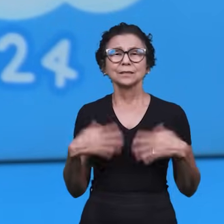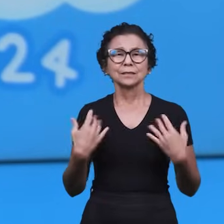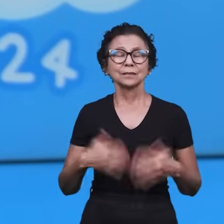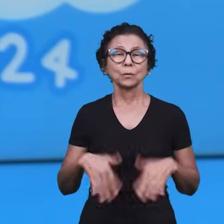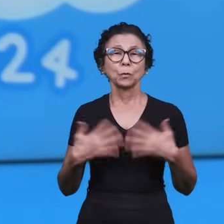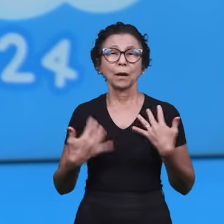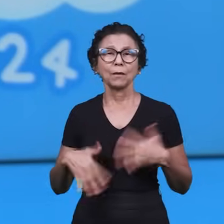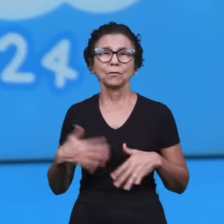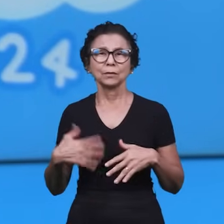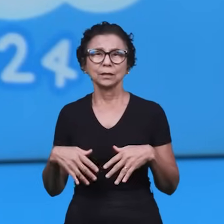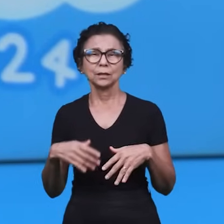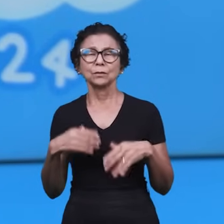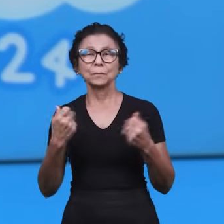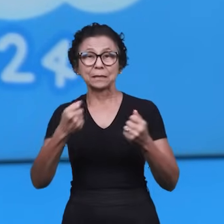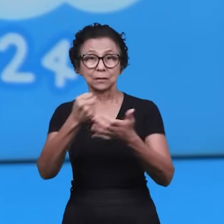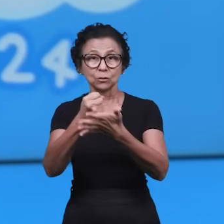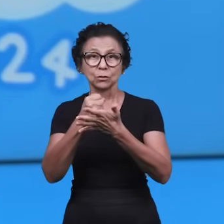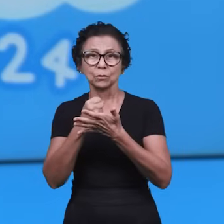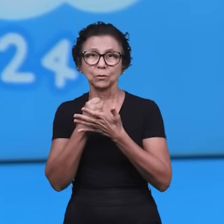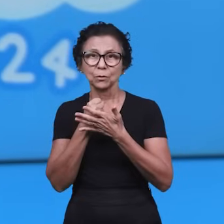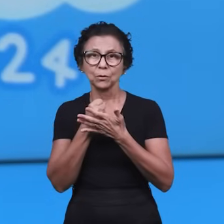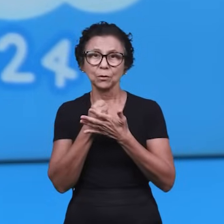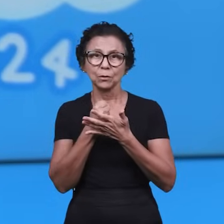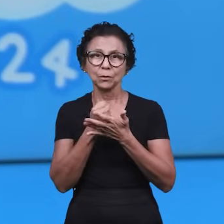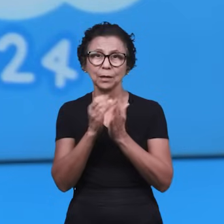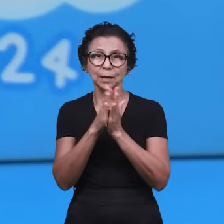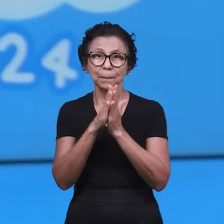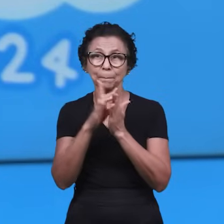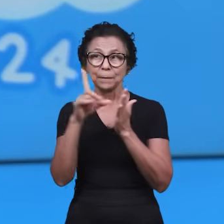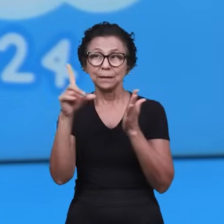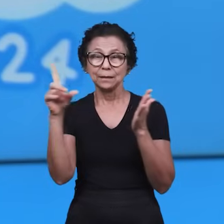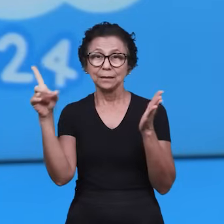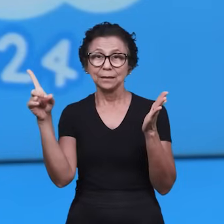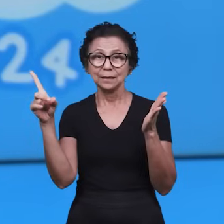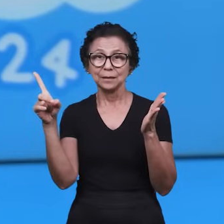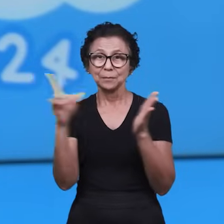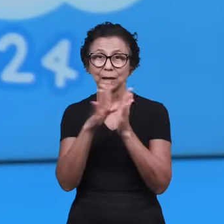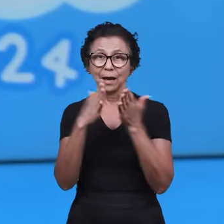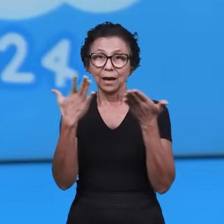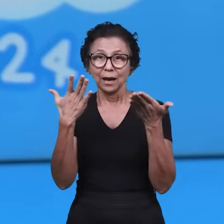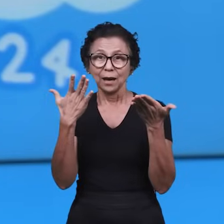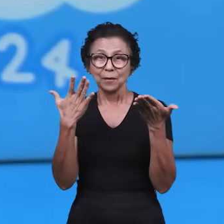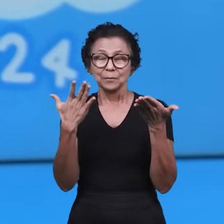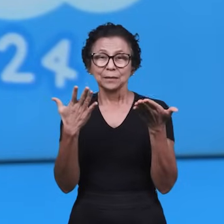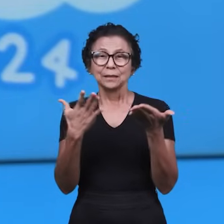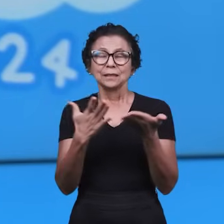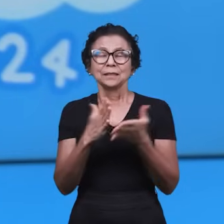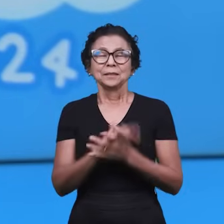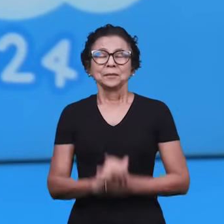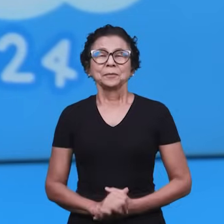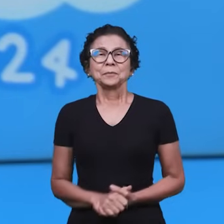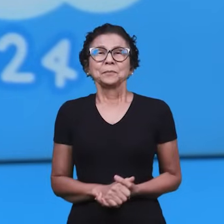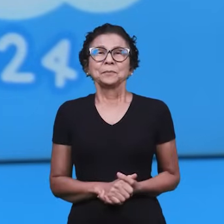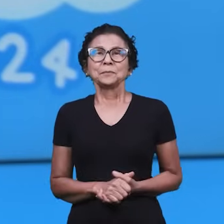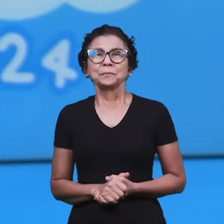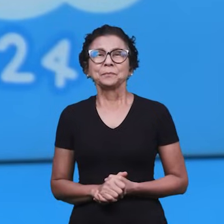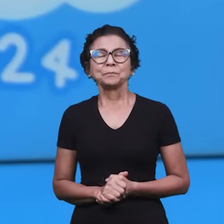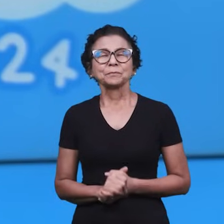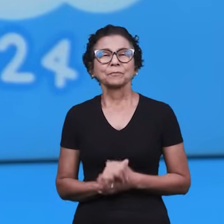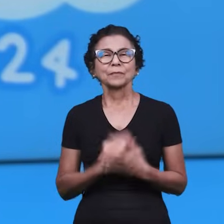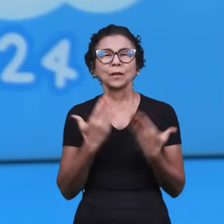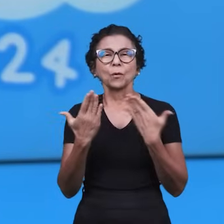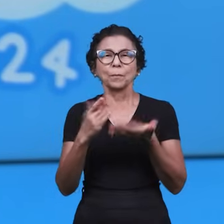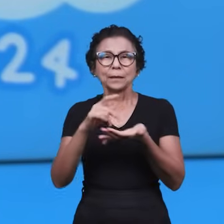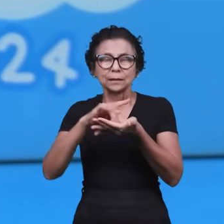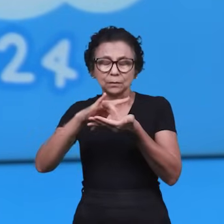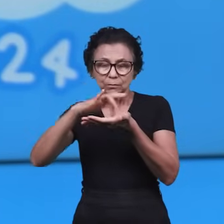de um socorro, a palavra de Deus te socorre. Ela é um tesouro valioso que enriquece o